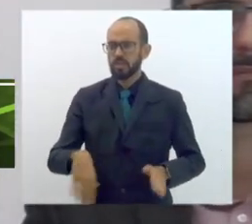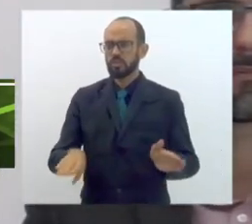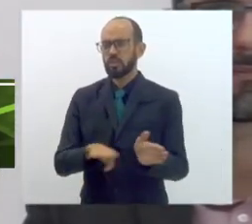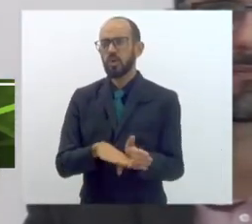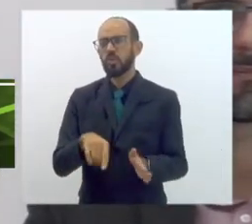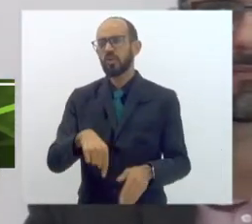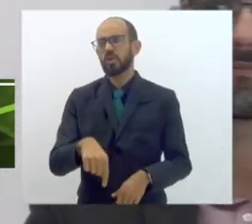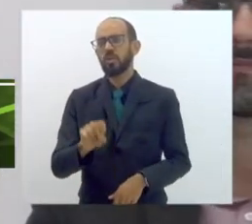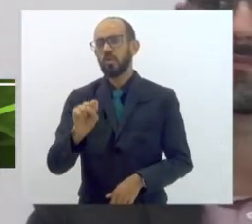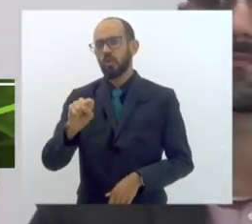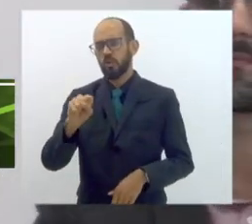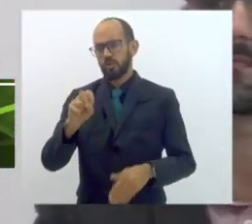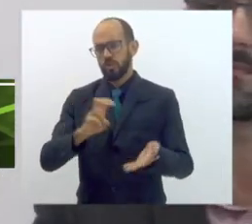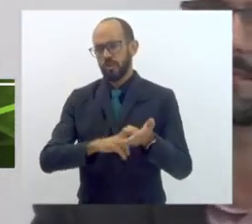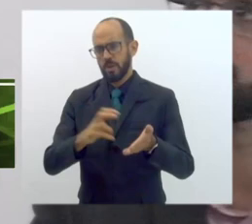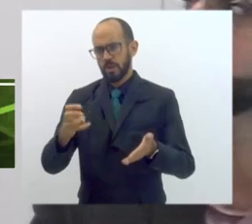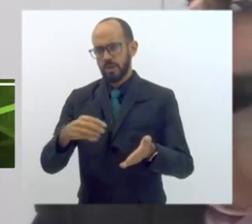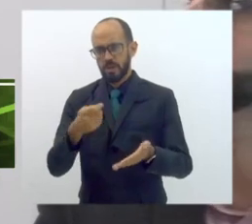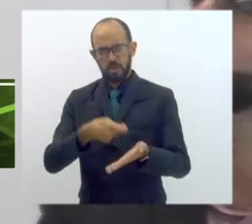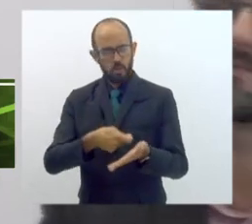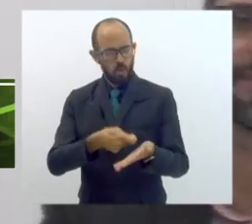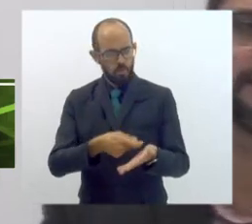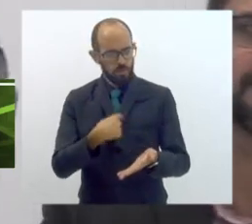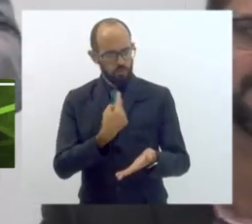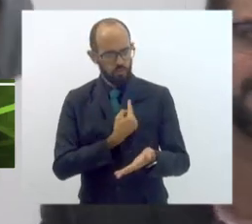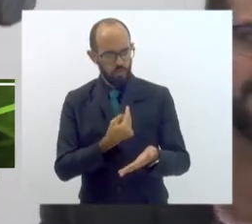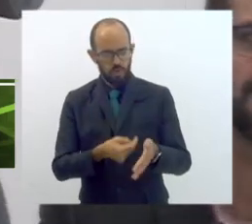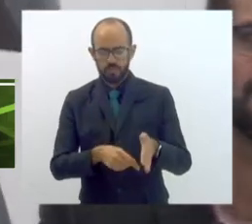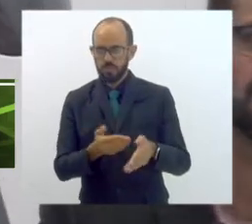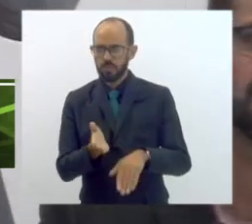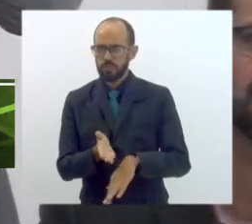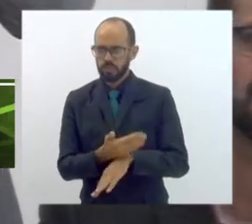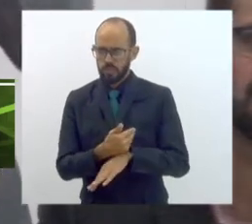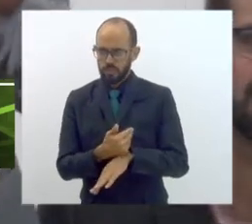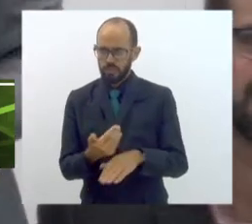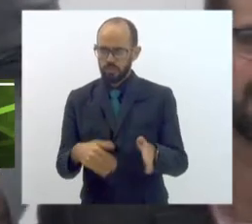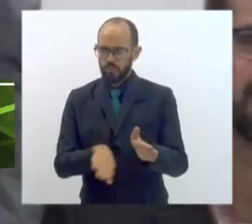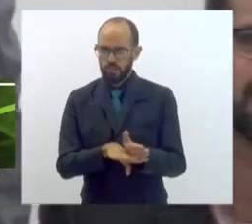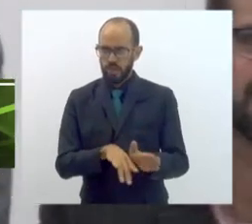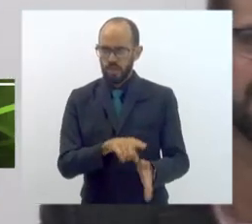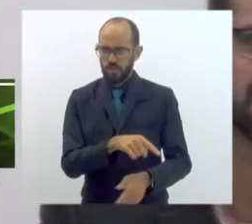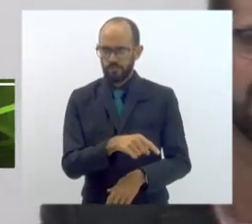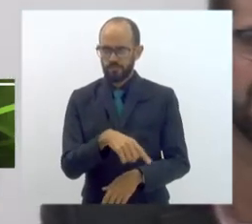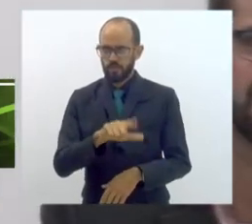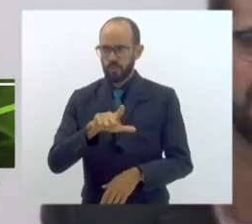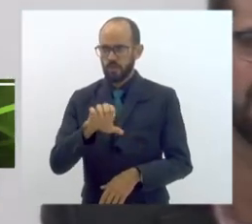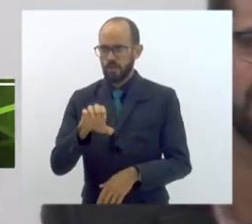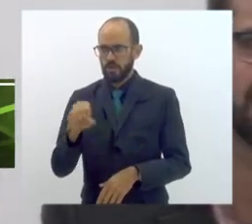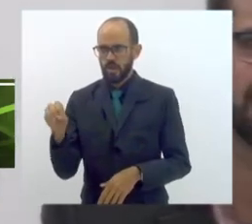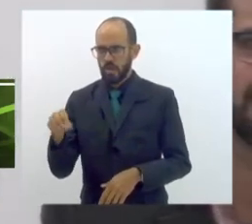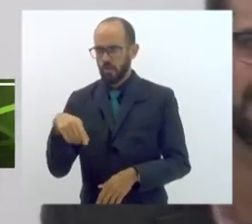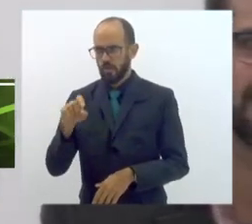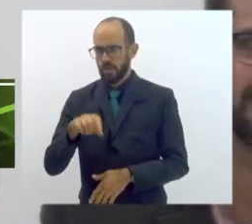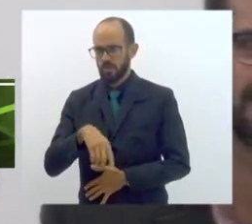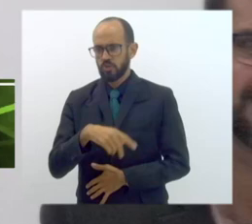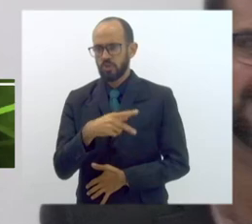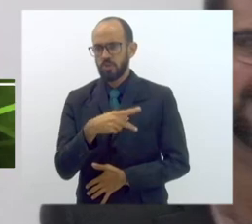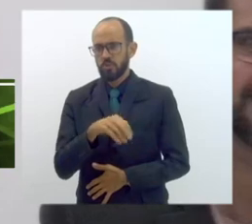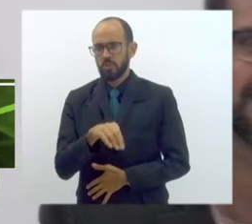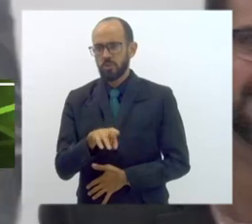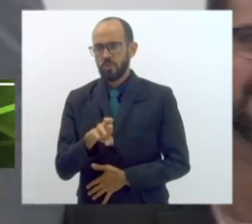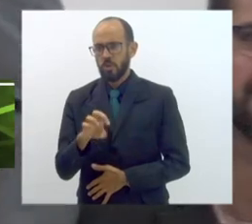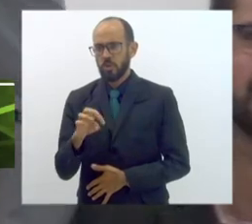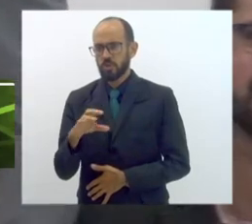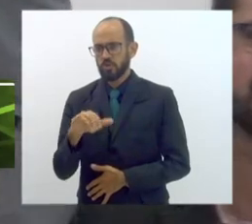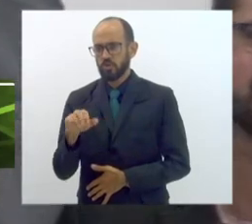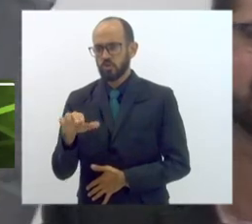manhã e cobra da gente que a gente chega, né, Léo? Um pouquinho mais tarde. O Léo, então, que é de Pociúncula, Silvestre vir puxando a orelha dele, falei, esse aí não